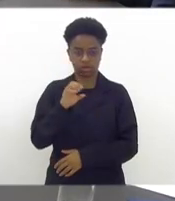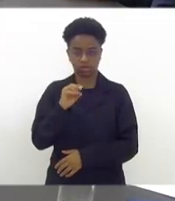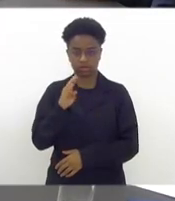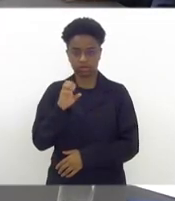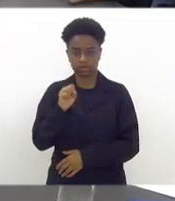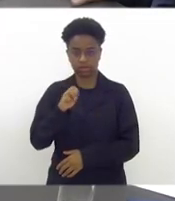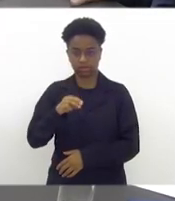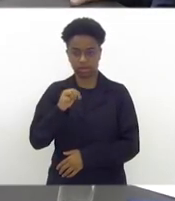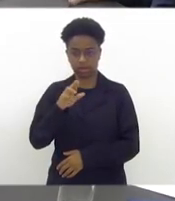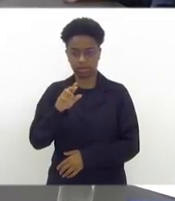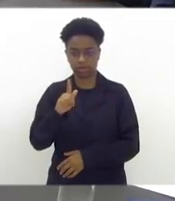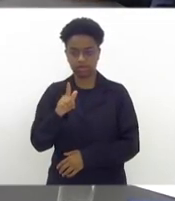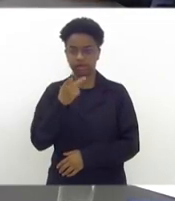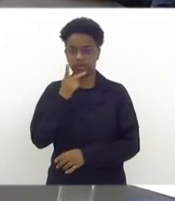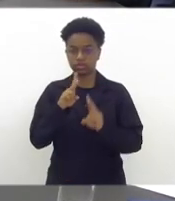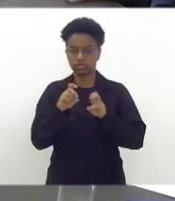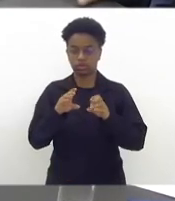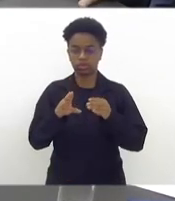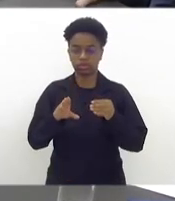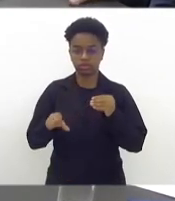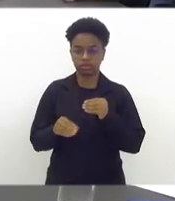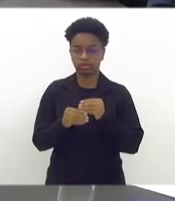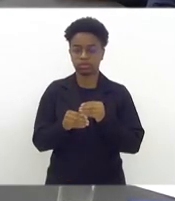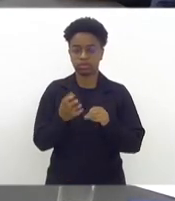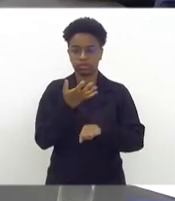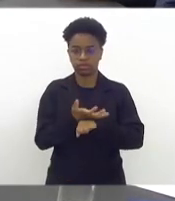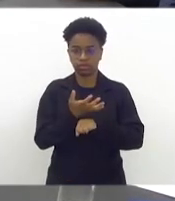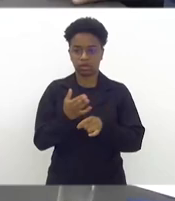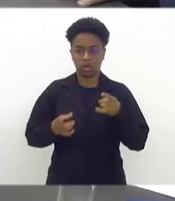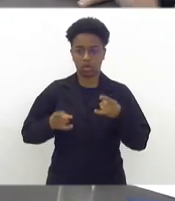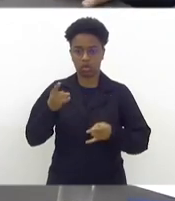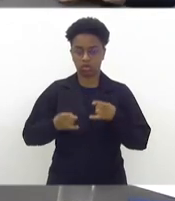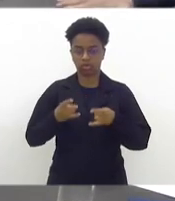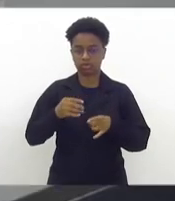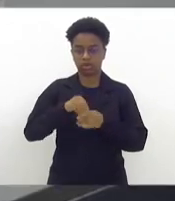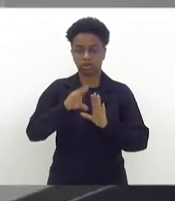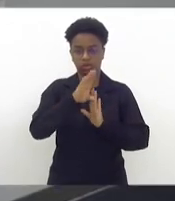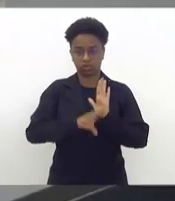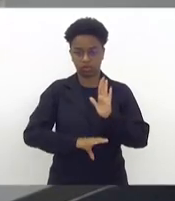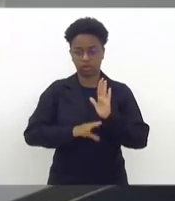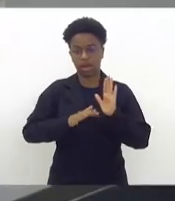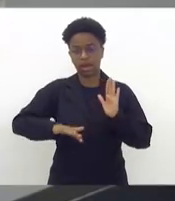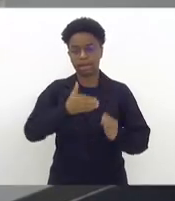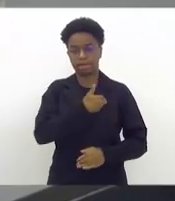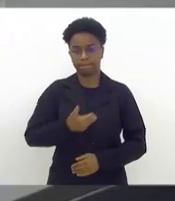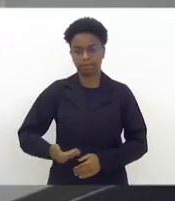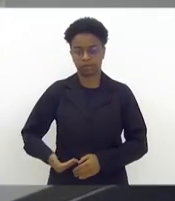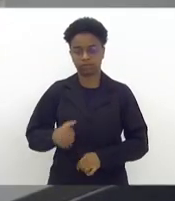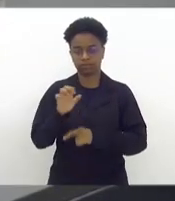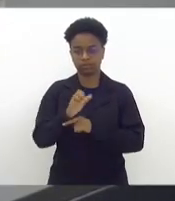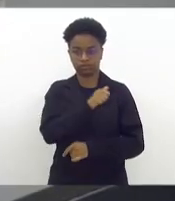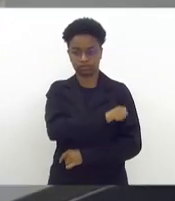sobre a inclusão da disciplina robótica como conteúdo transversal no currículo escolar das instituições de ensino da rede pública do Estado do Rio de